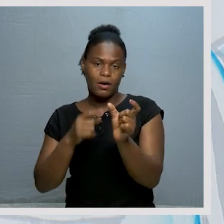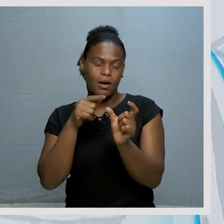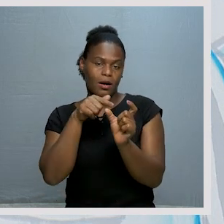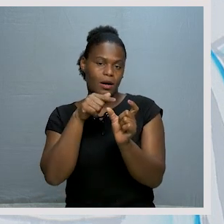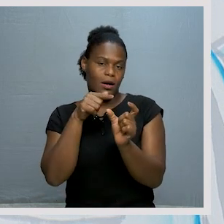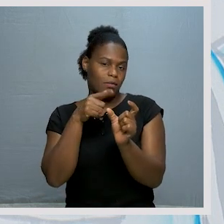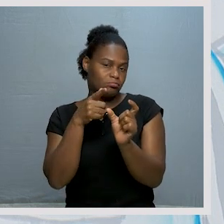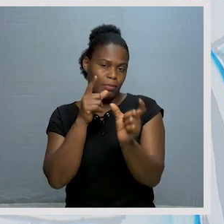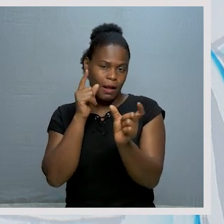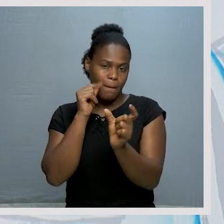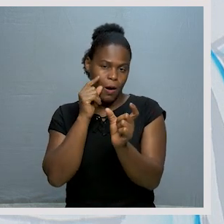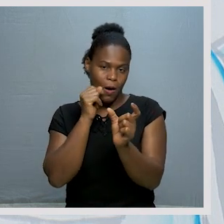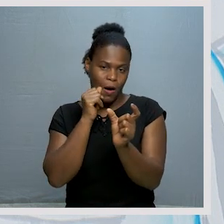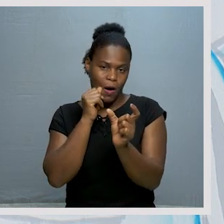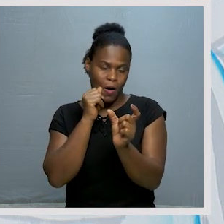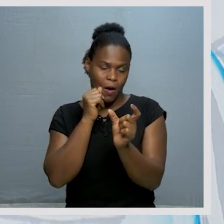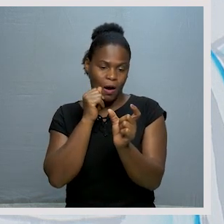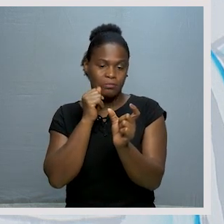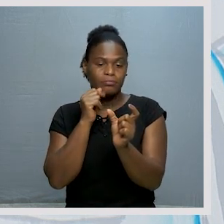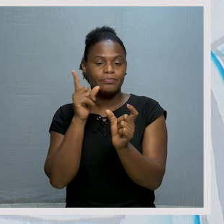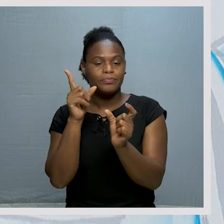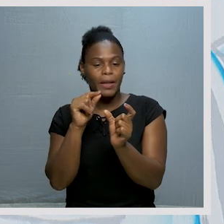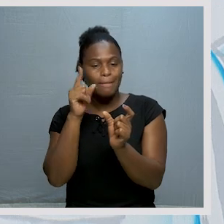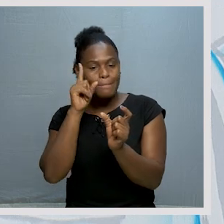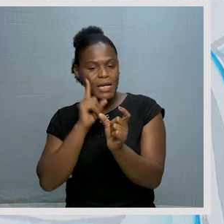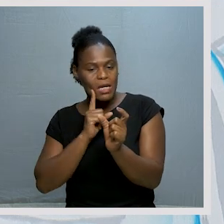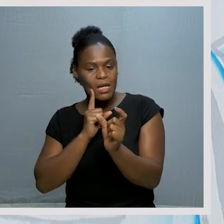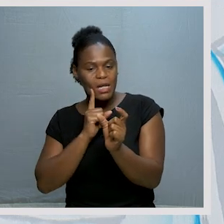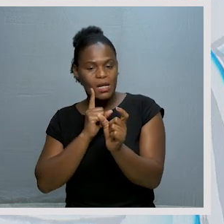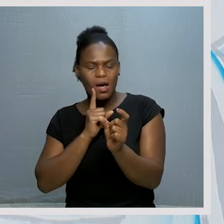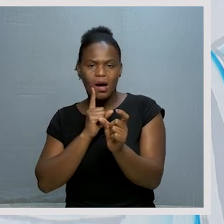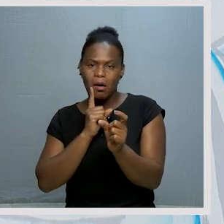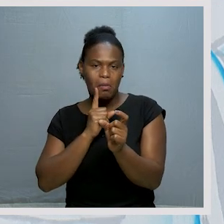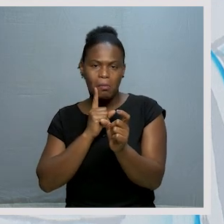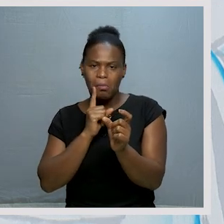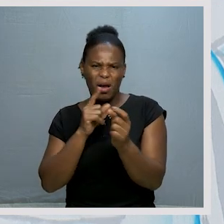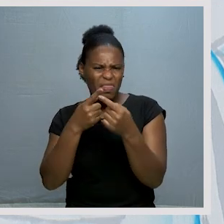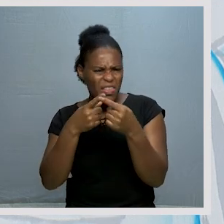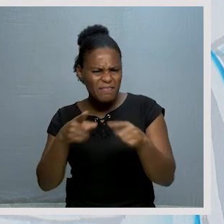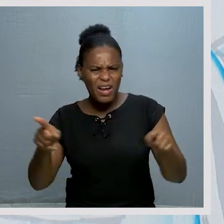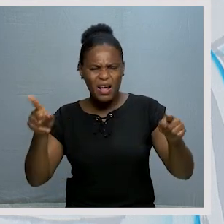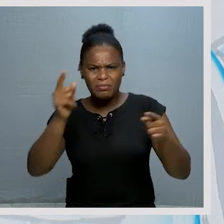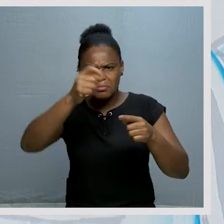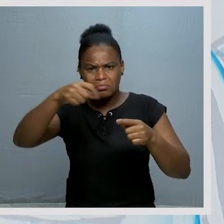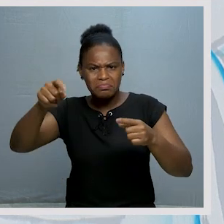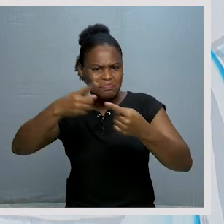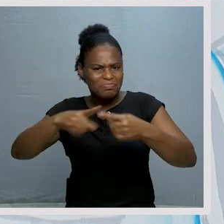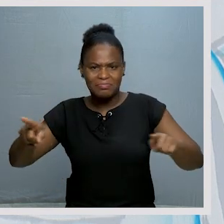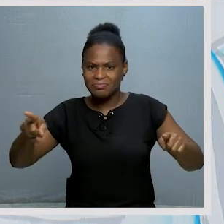é do gênero masculino e o gênero feminino praticamente não tem nada a ver em termos de